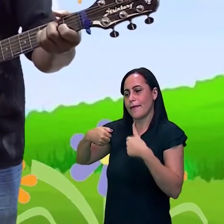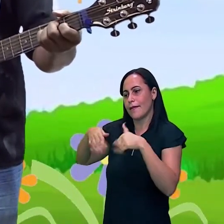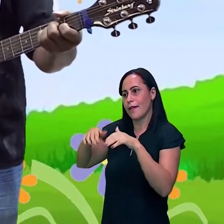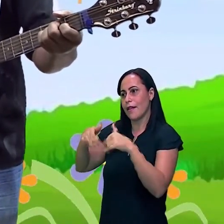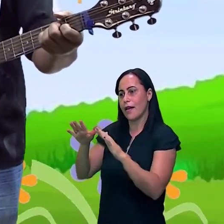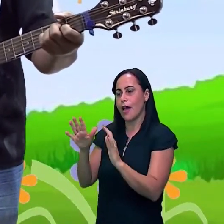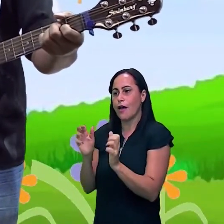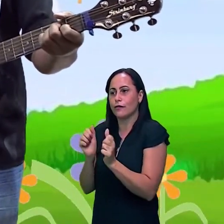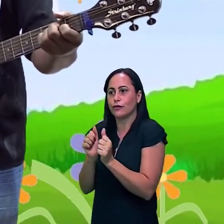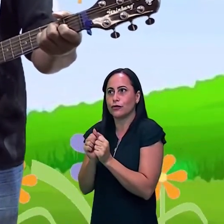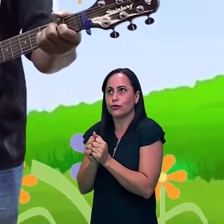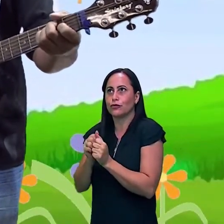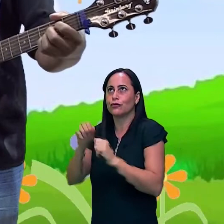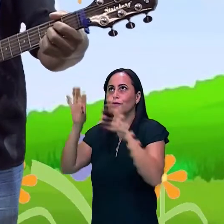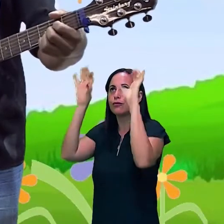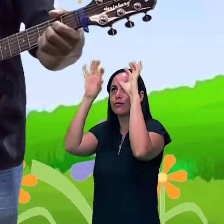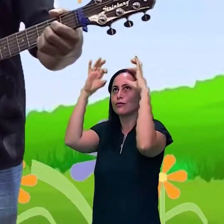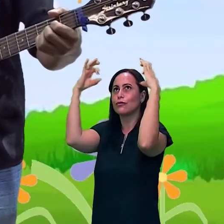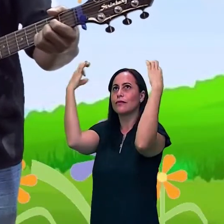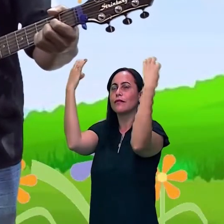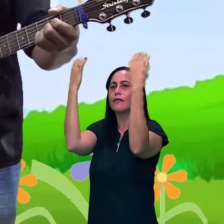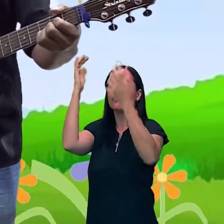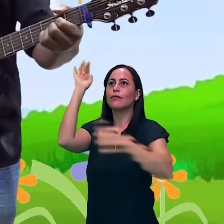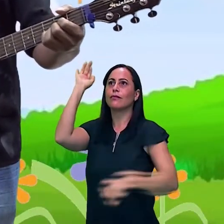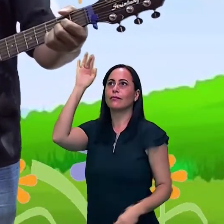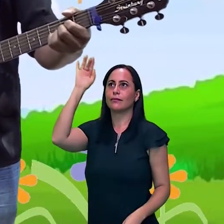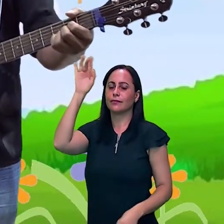o céu eu